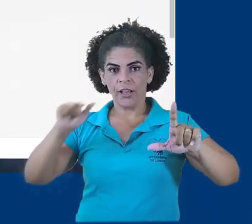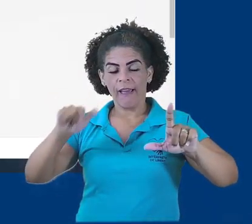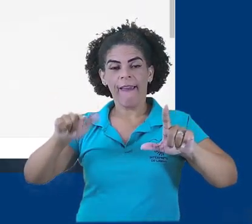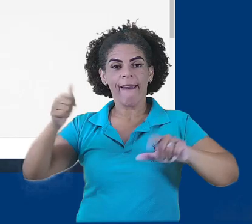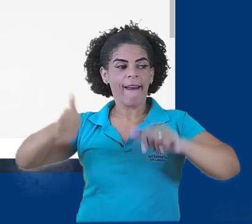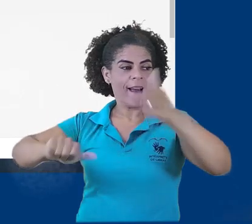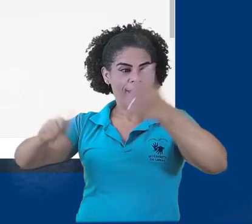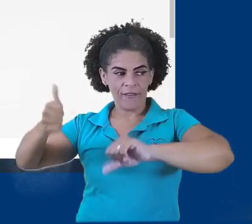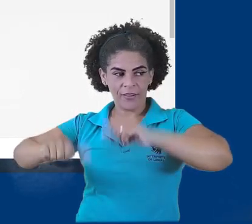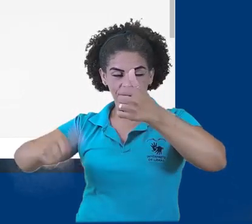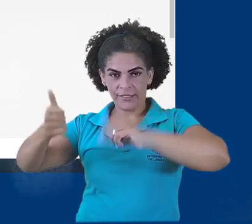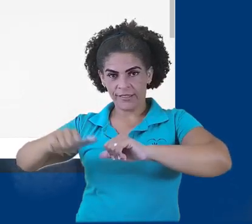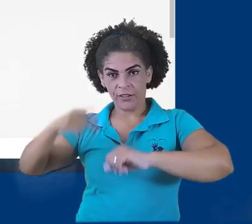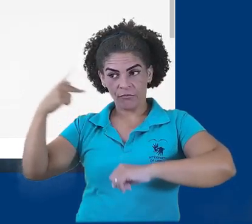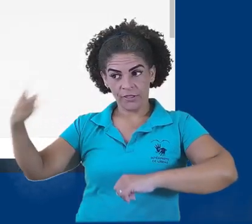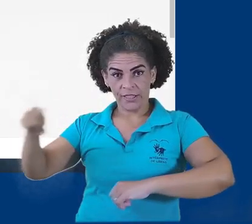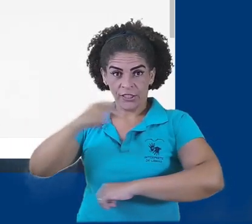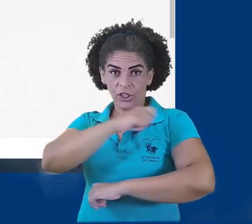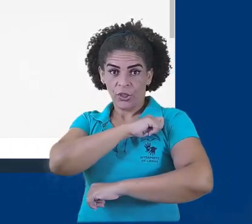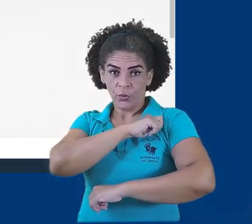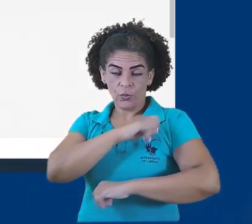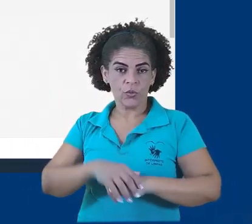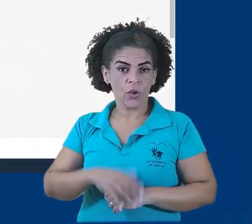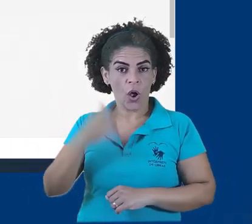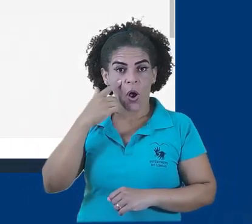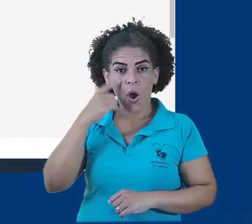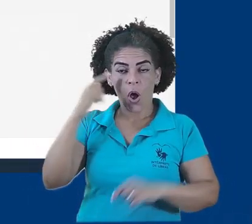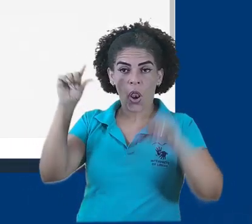e a página e avaliação